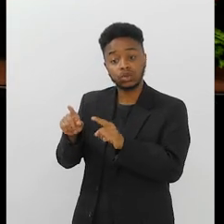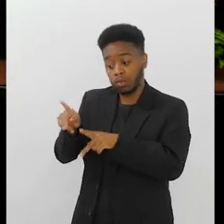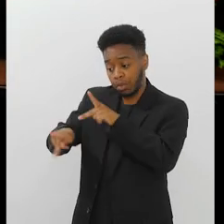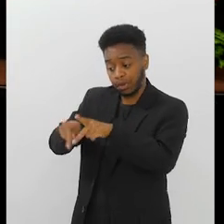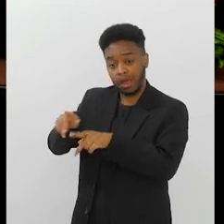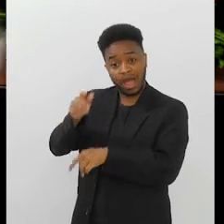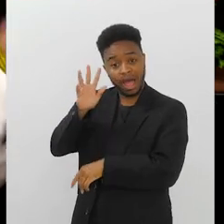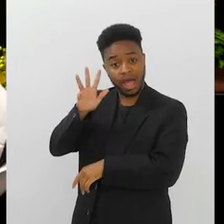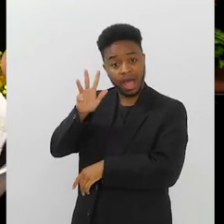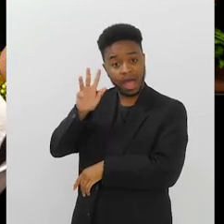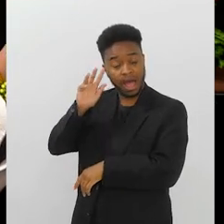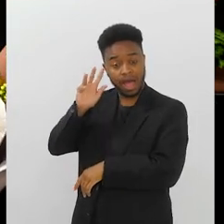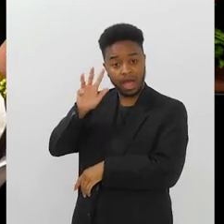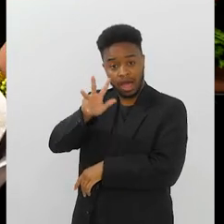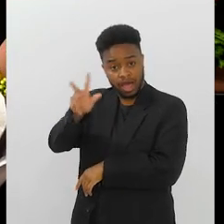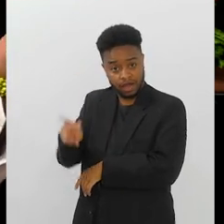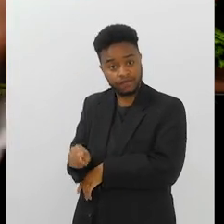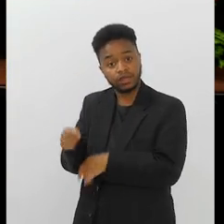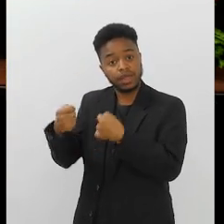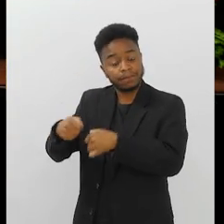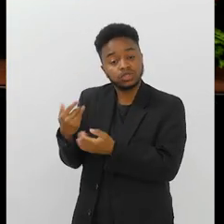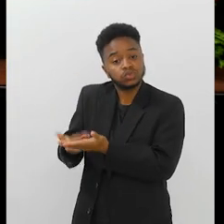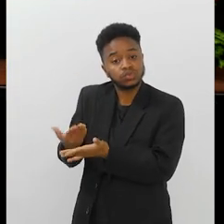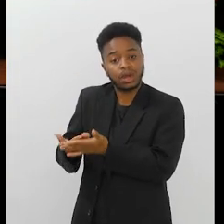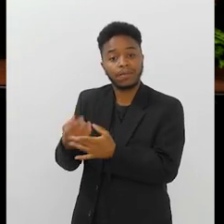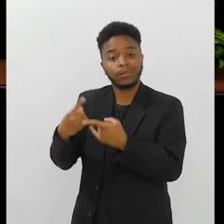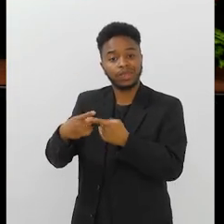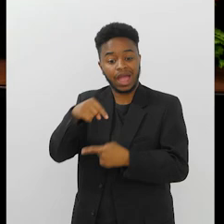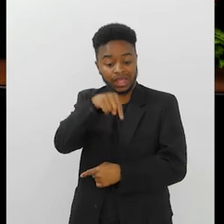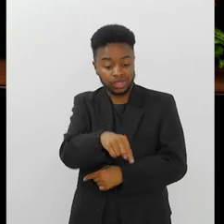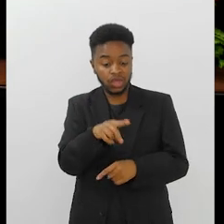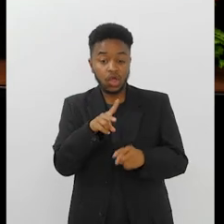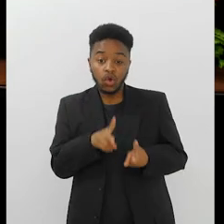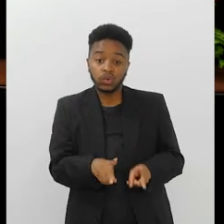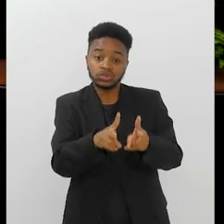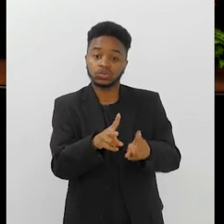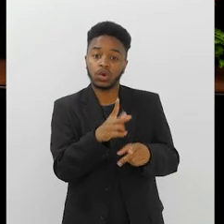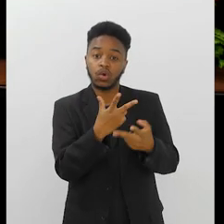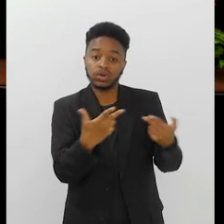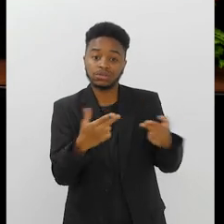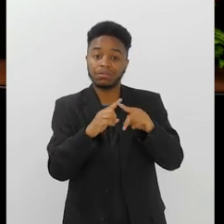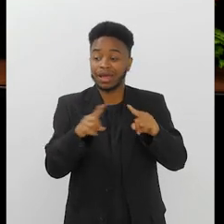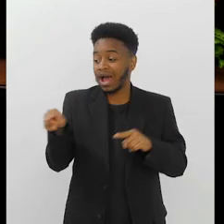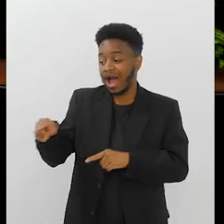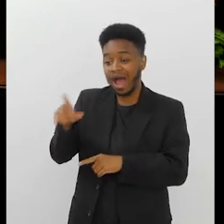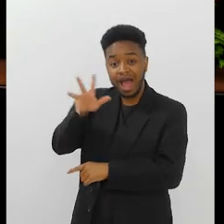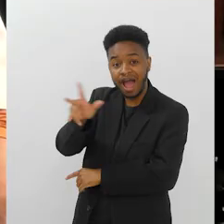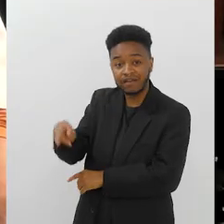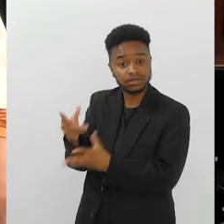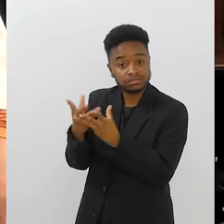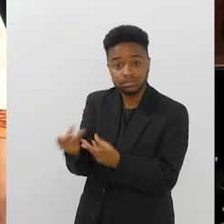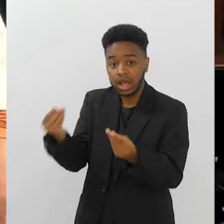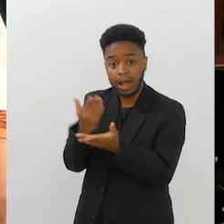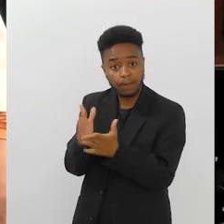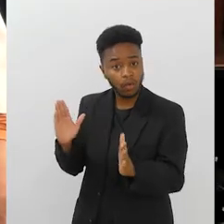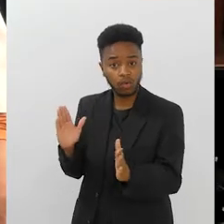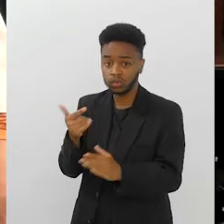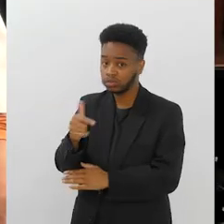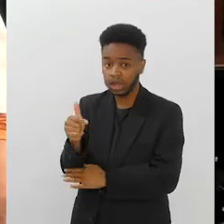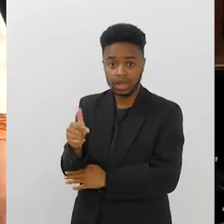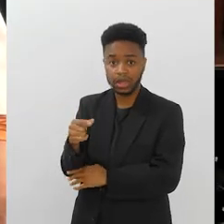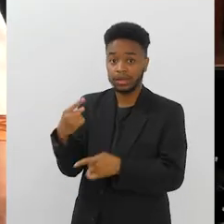tá sendo estudado pelos próprios africanos porque nós conseguimos preservar uma coisa que não se tem mais em África Mas eles hoje meio que